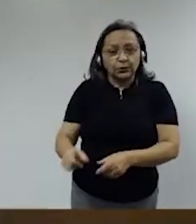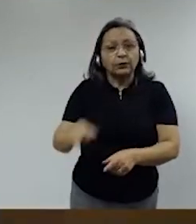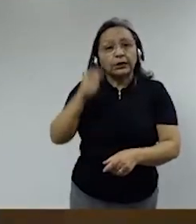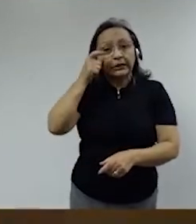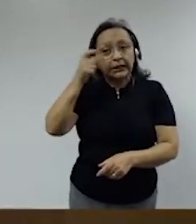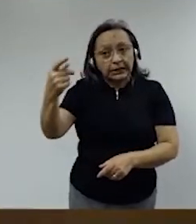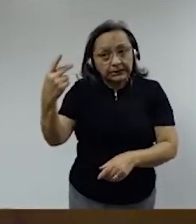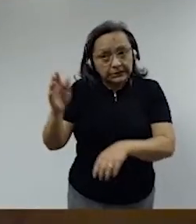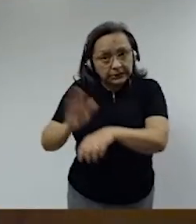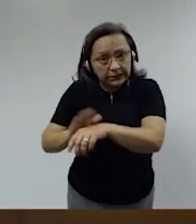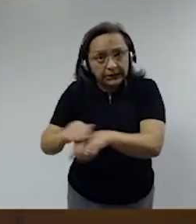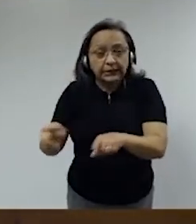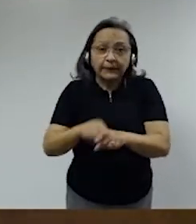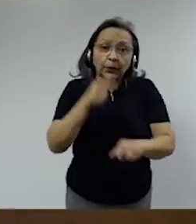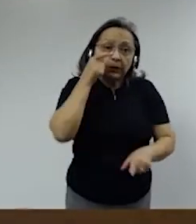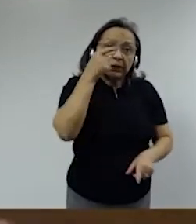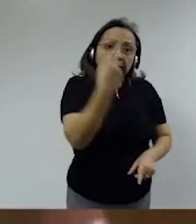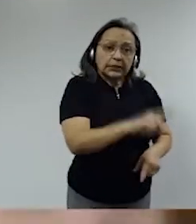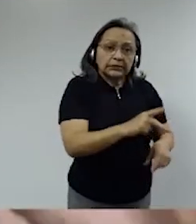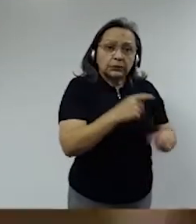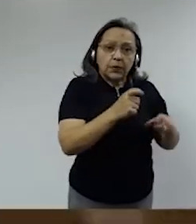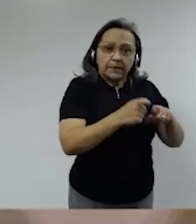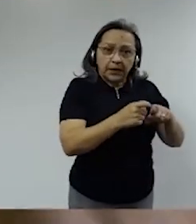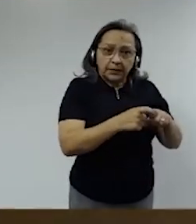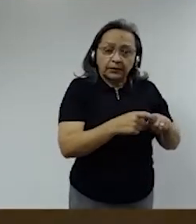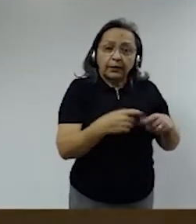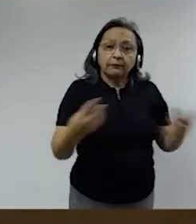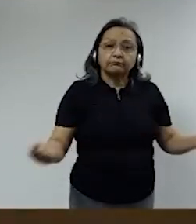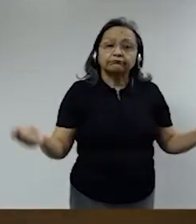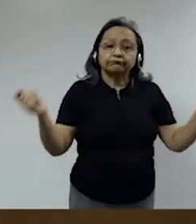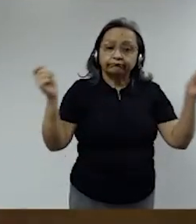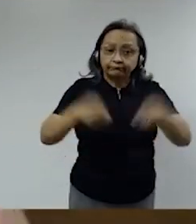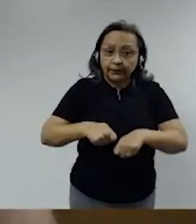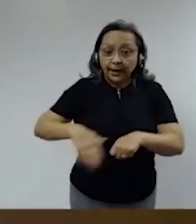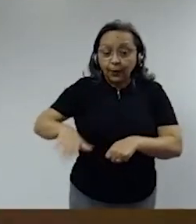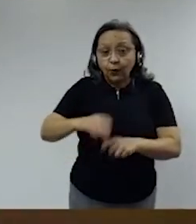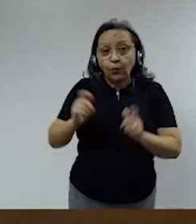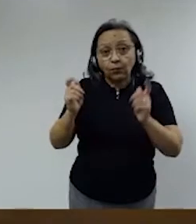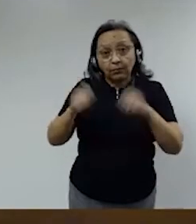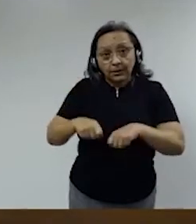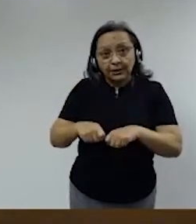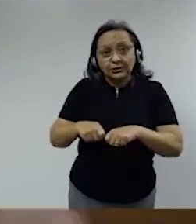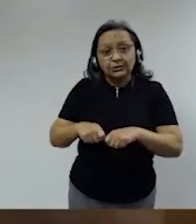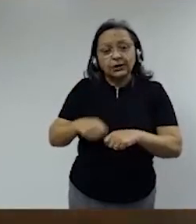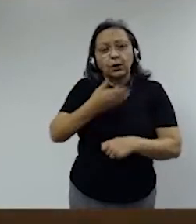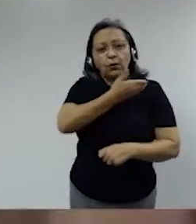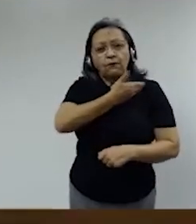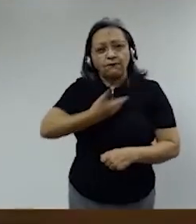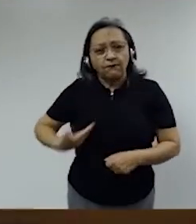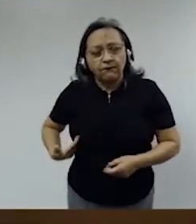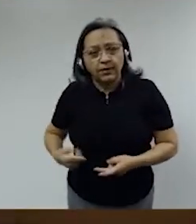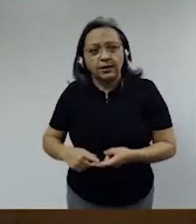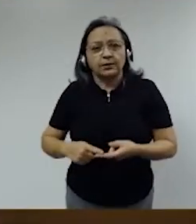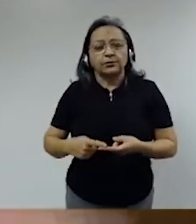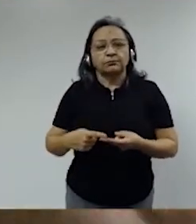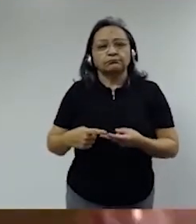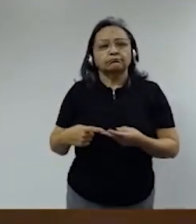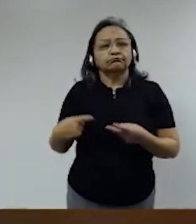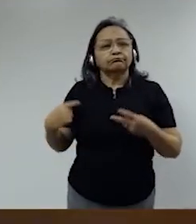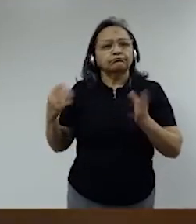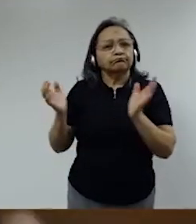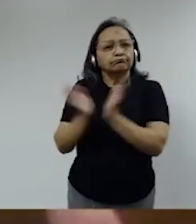paciente e dos interesses do médico. E aí caberá aos órgãos competentes, né, ao governo, aos órgãos de